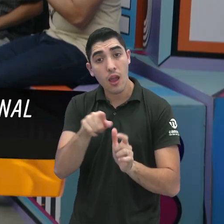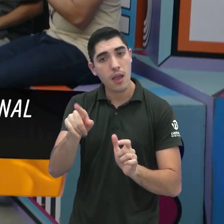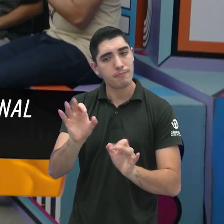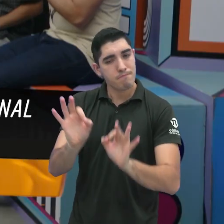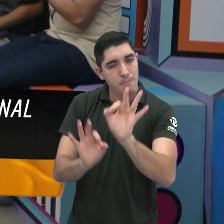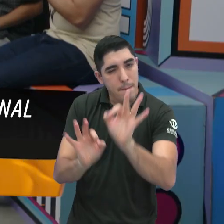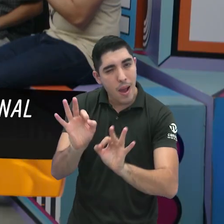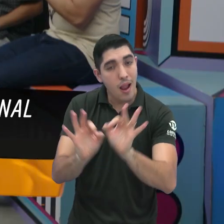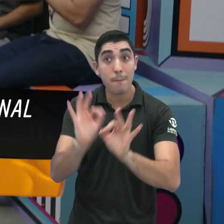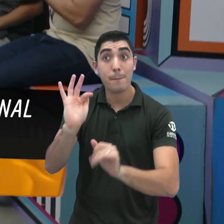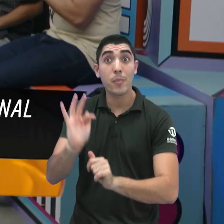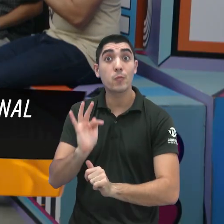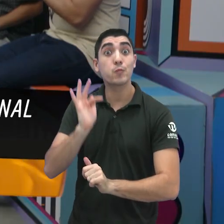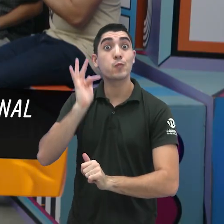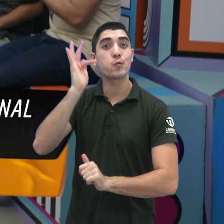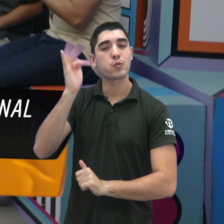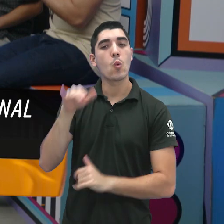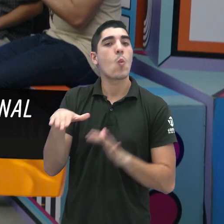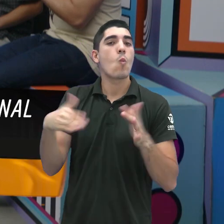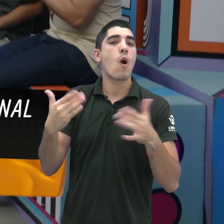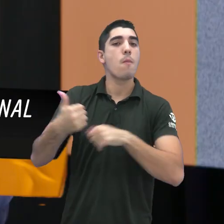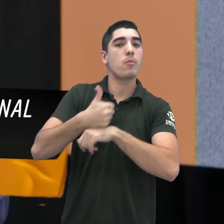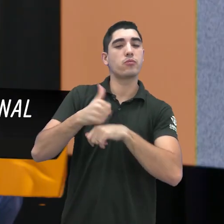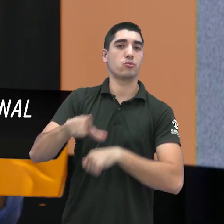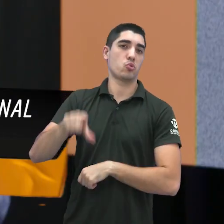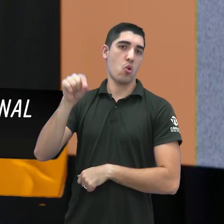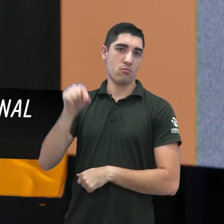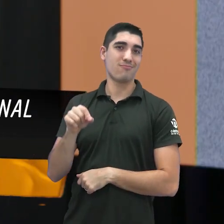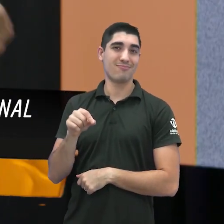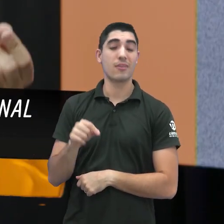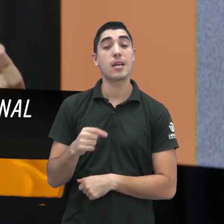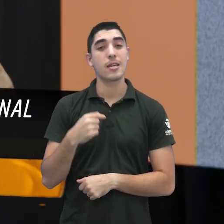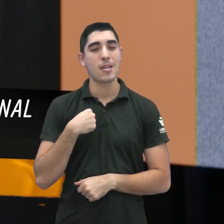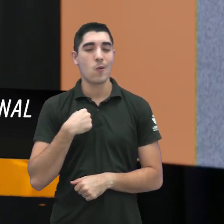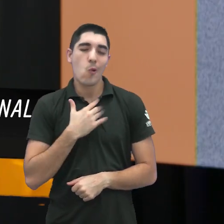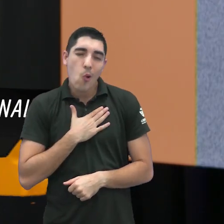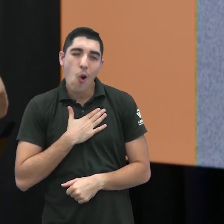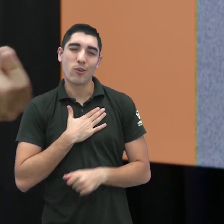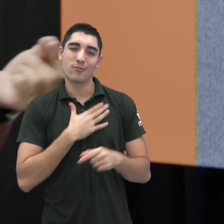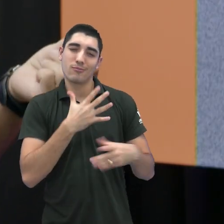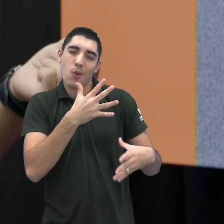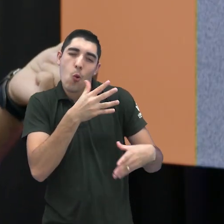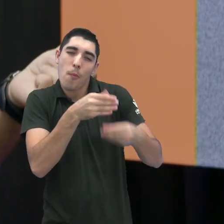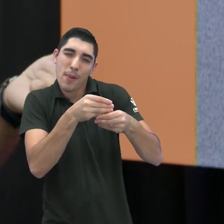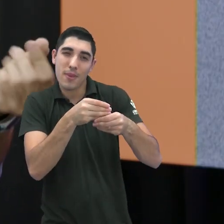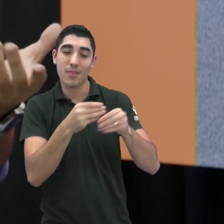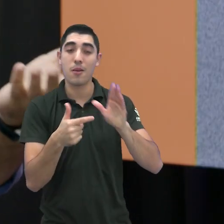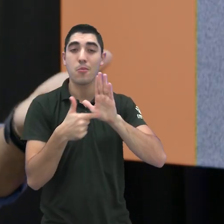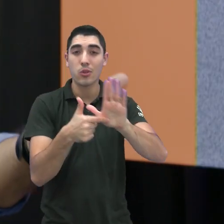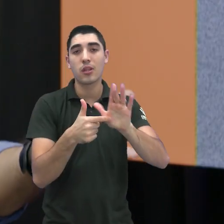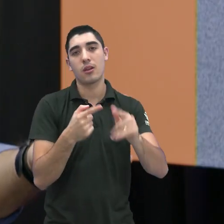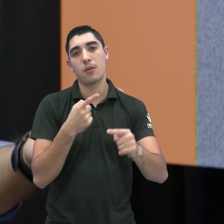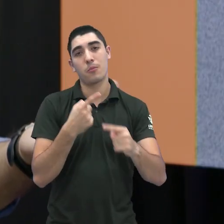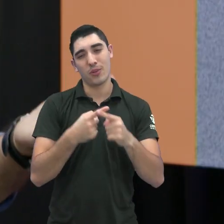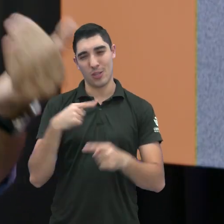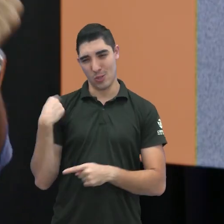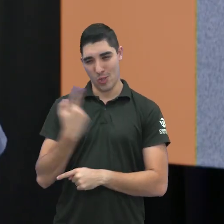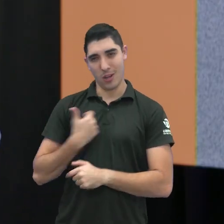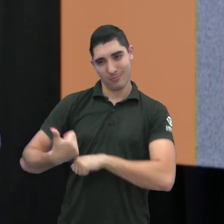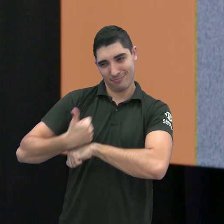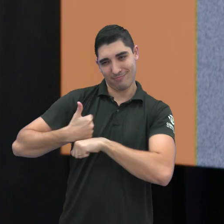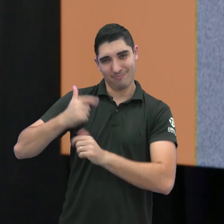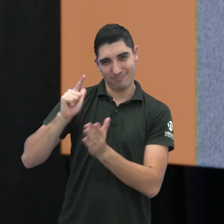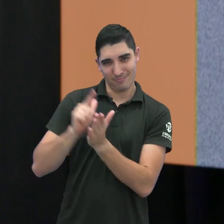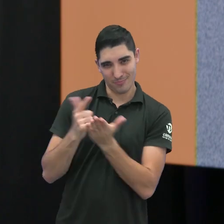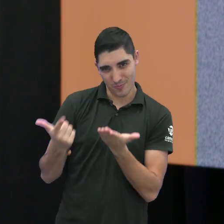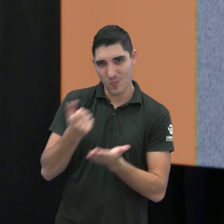essa questão que envolve a escolha profissional. Eu gosto de colocar um adendo, que eu acho importante a gente ouvir o outro lado da história, né? A gente é jornalista, e